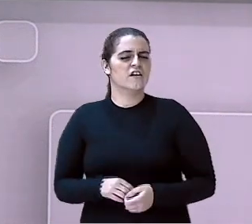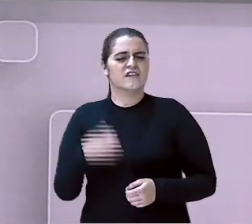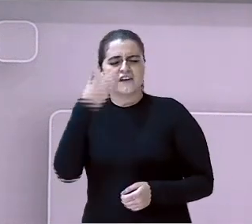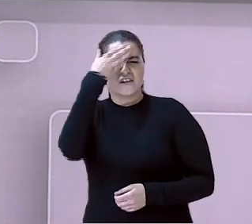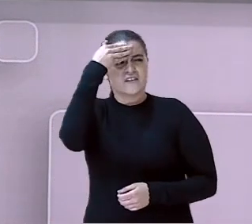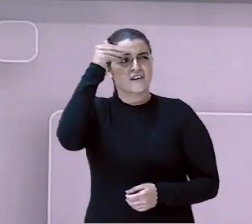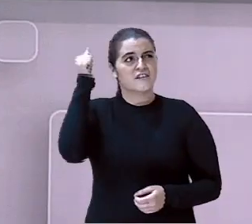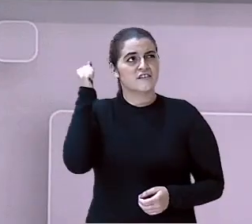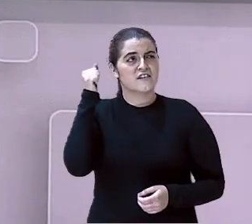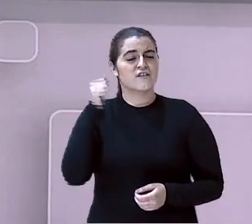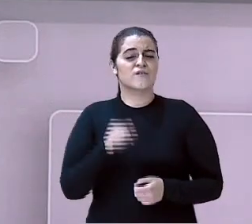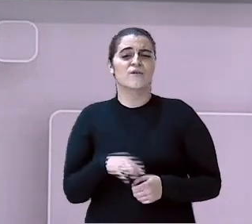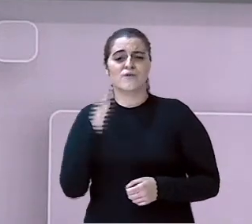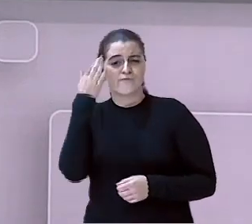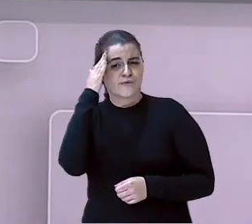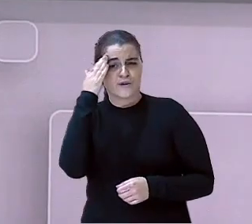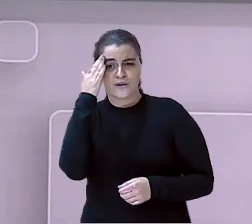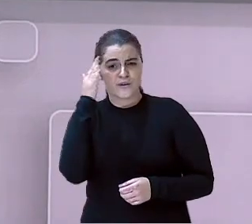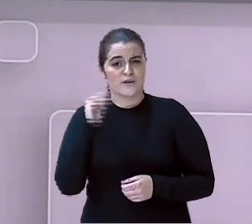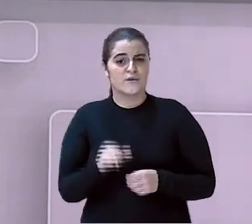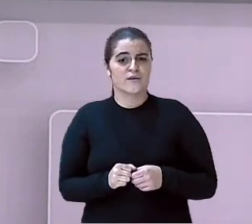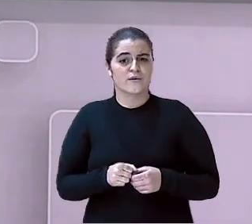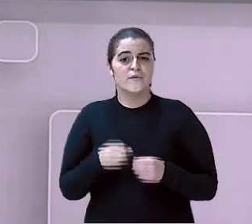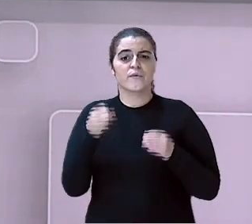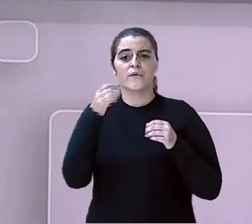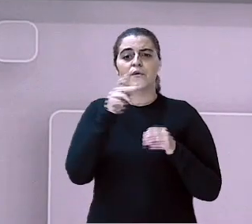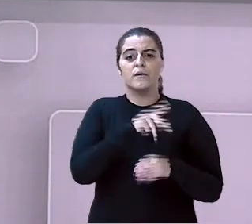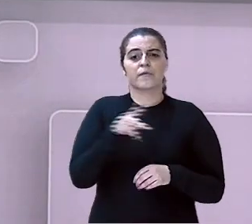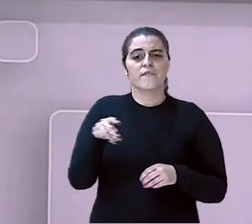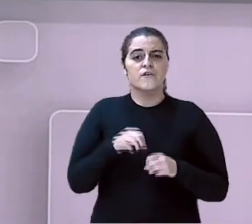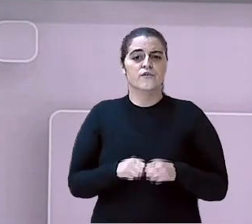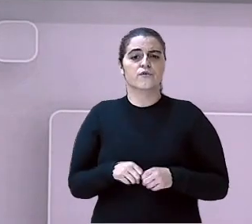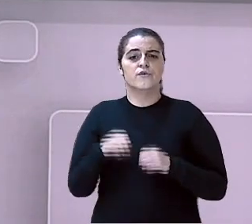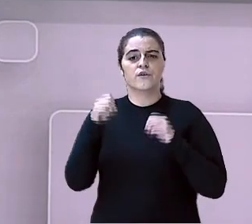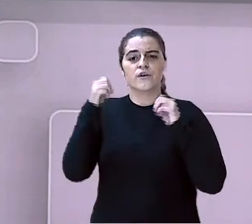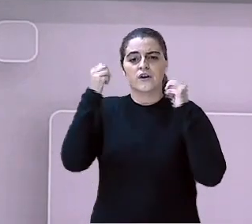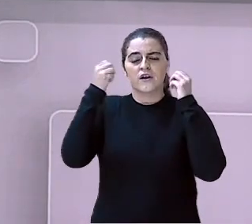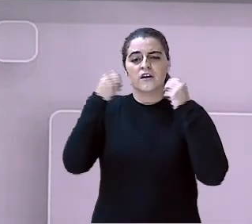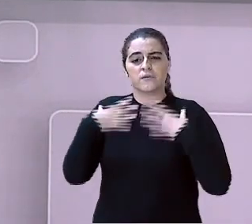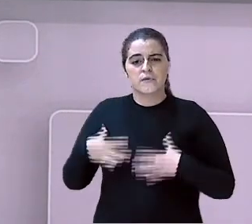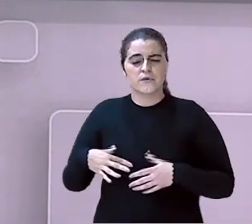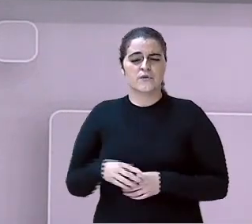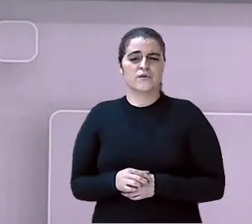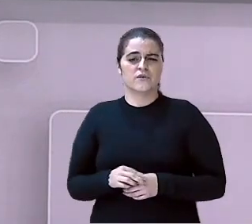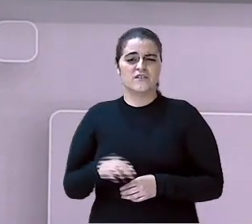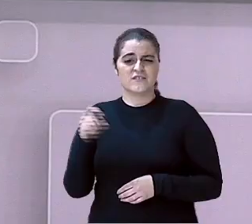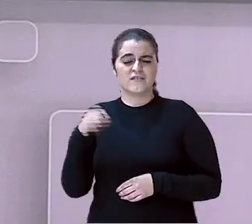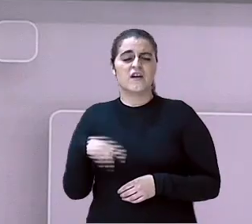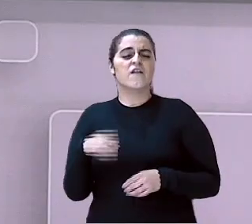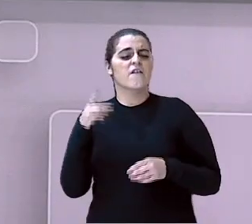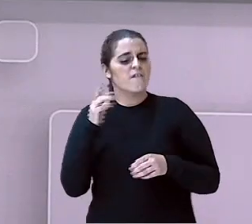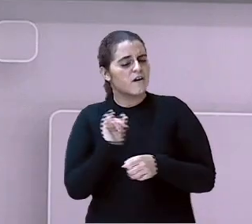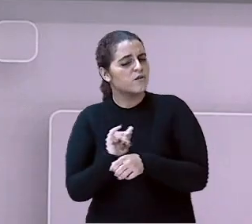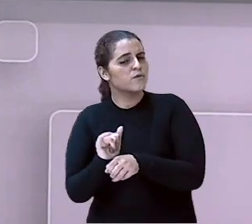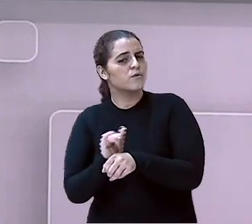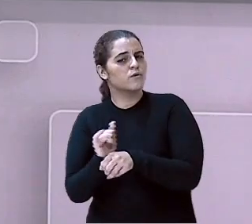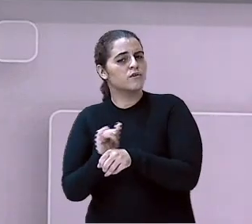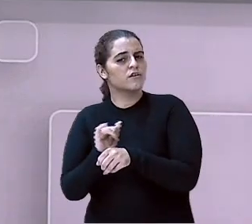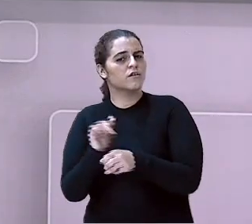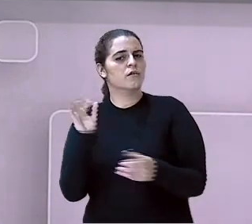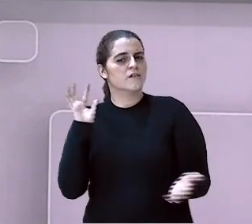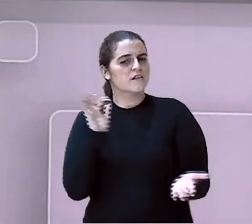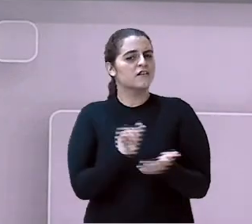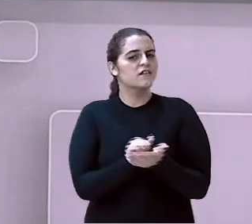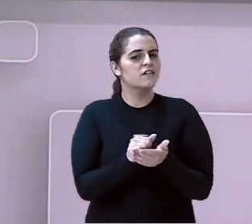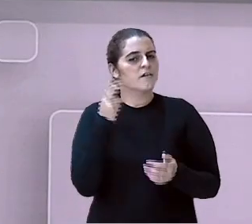uma aula ou não entendeu muito bem o que a professora explicou, estava um conteúdo difícil, vai lá no YouTube, faça sua inscrição